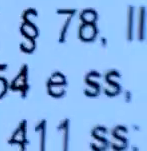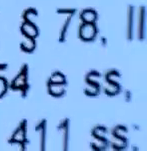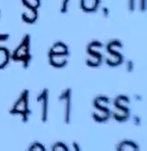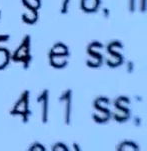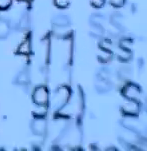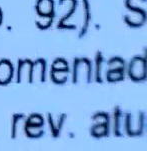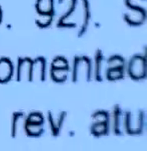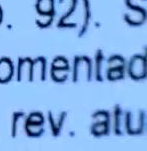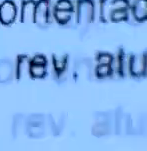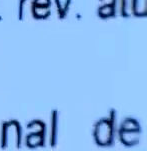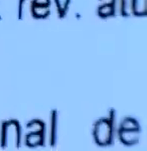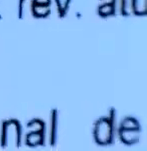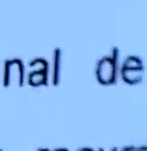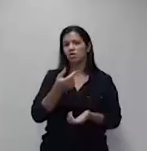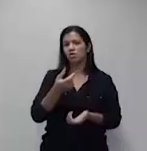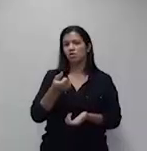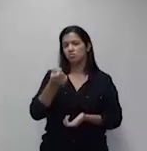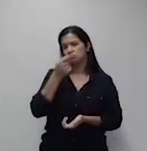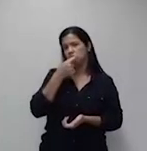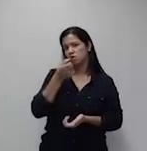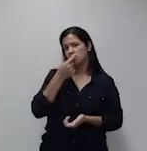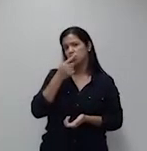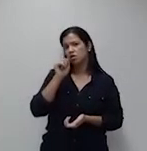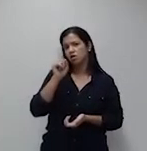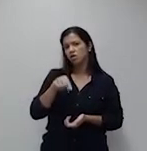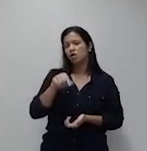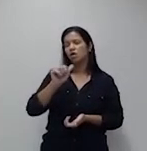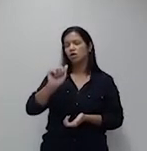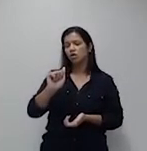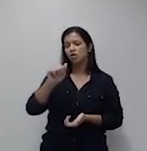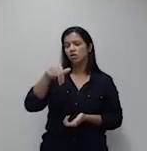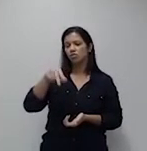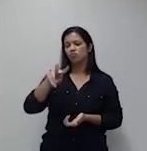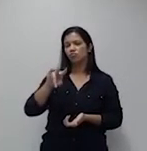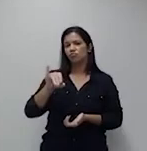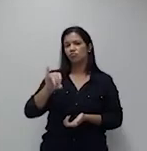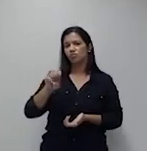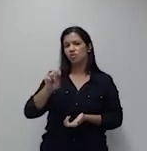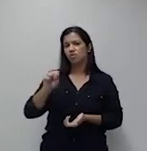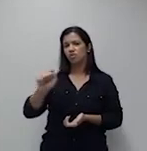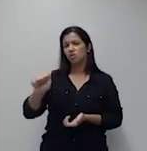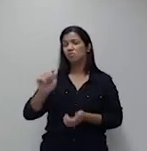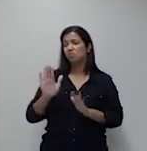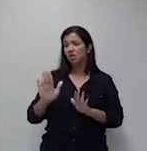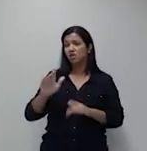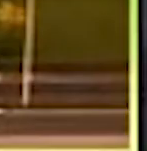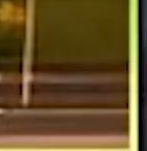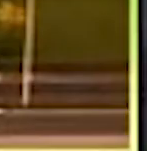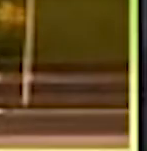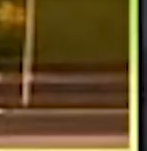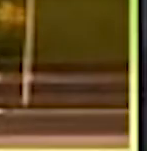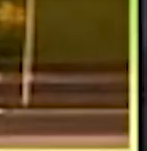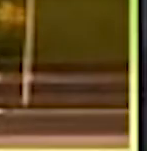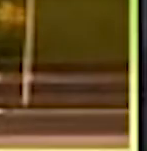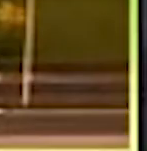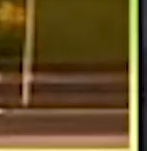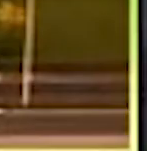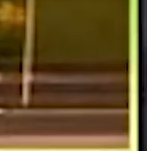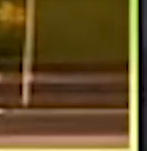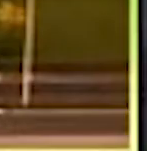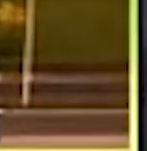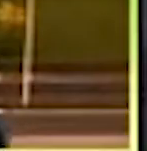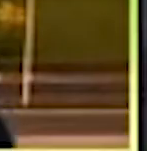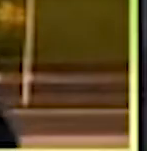foi sucedida nos autos pelo espólio. O relator do recurso da operadora, ministro Paulo de Tarso Sanseverino, explicou que nos